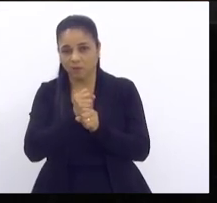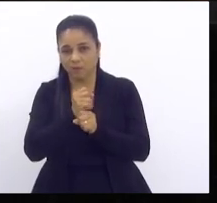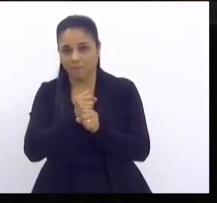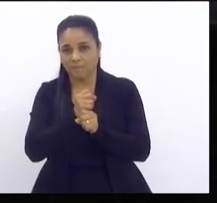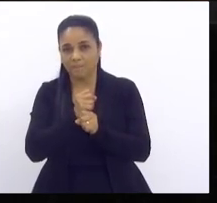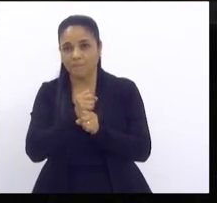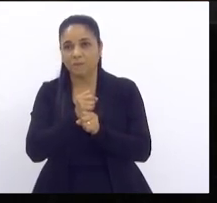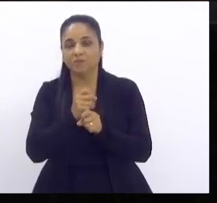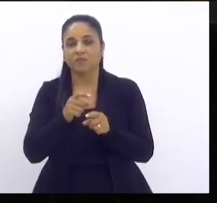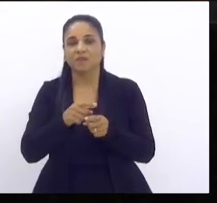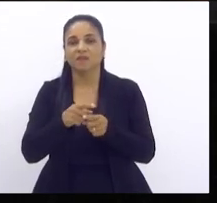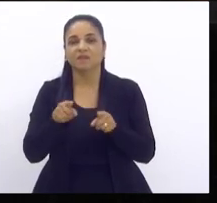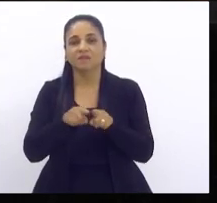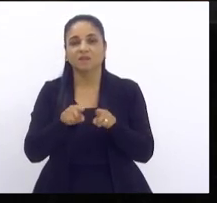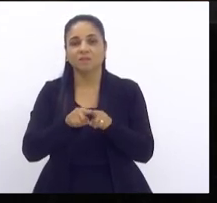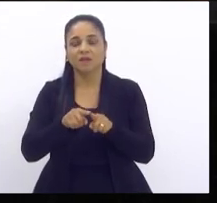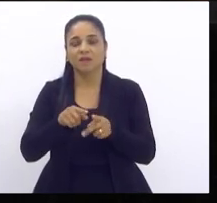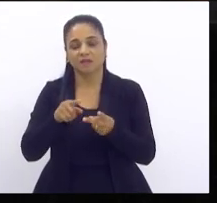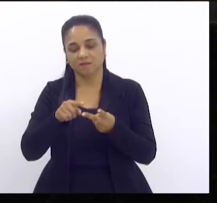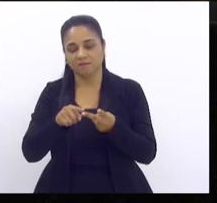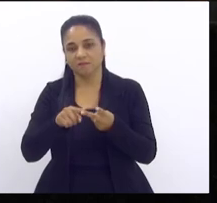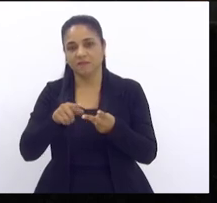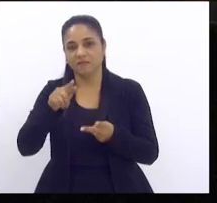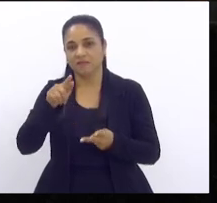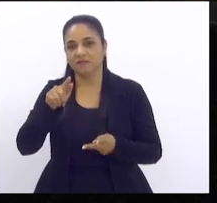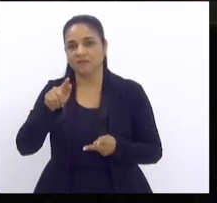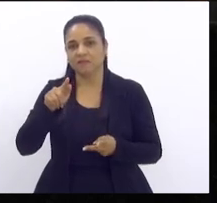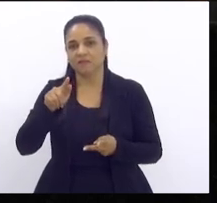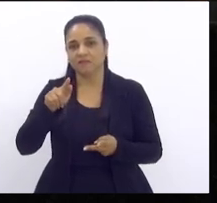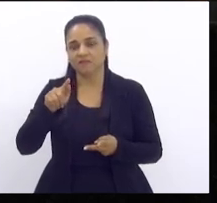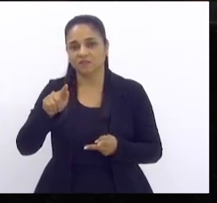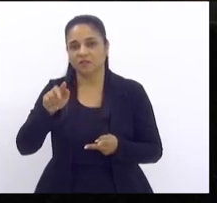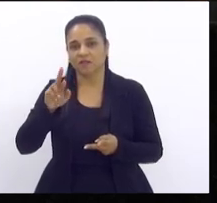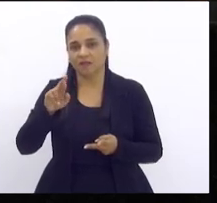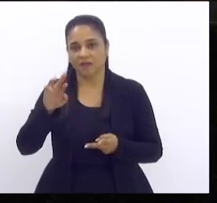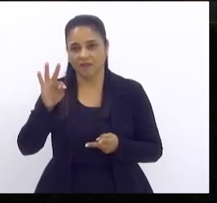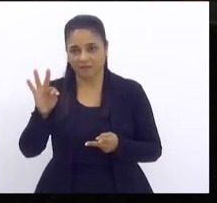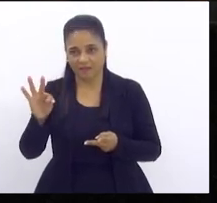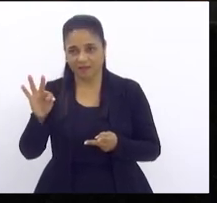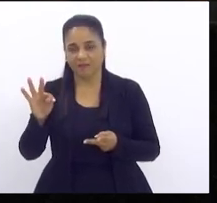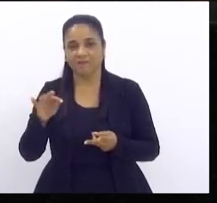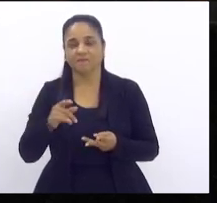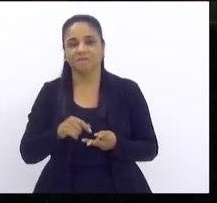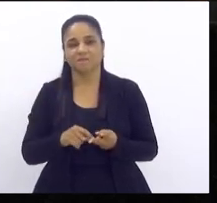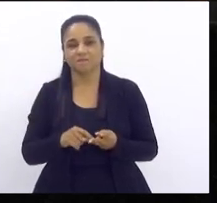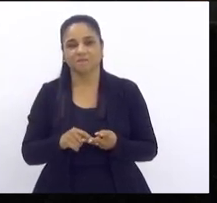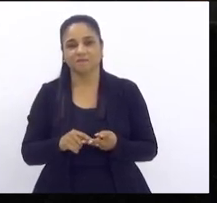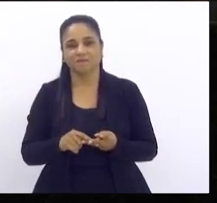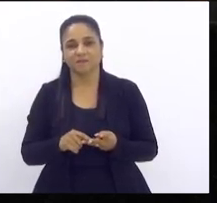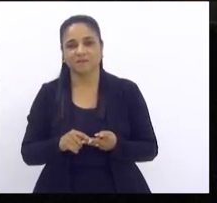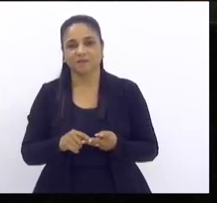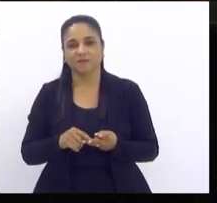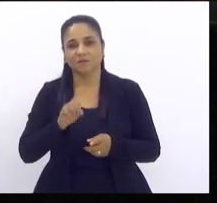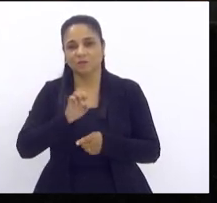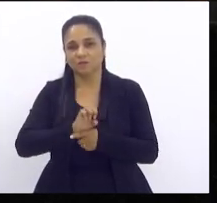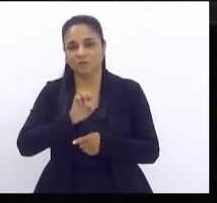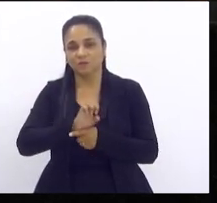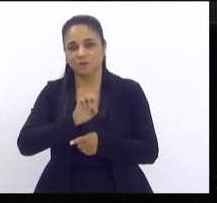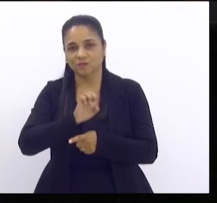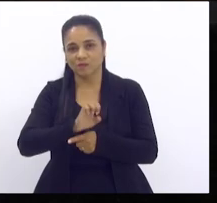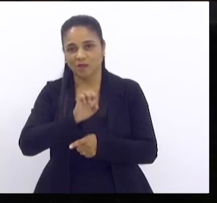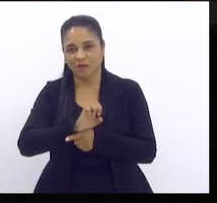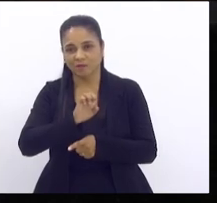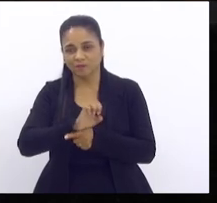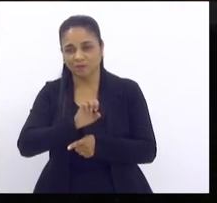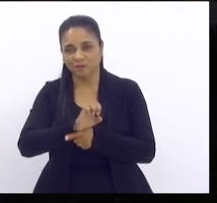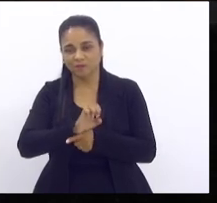de emissão do CRLV porque o estado emitia